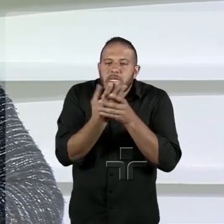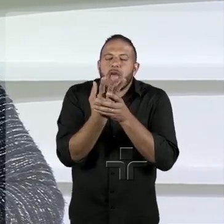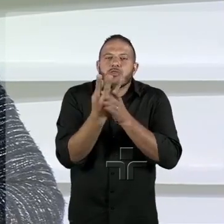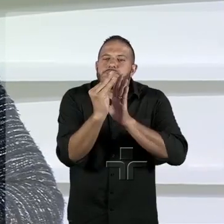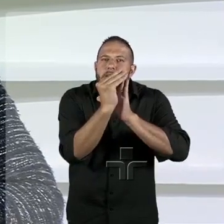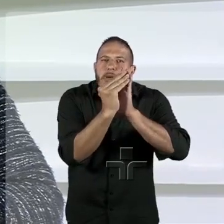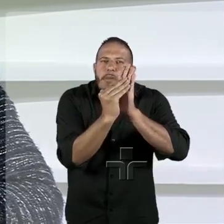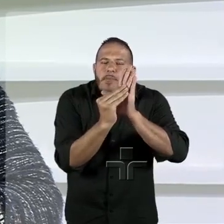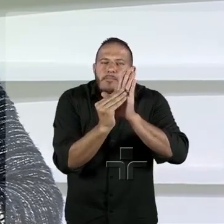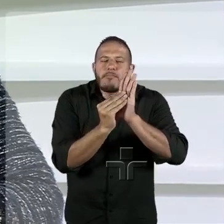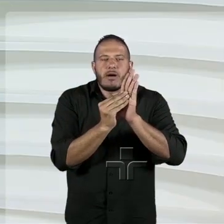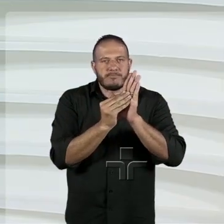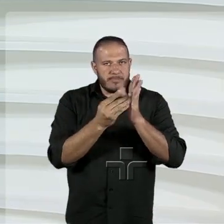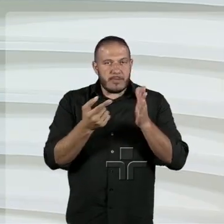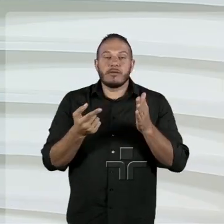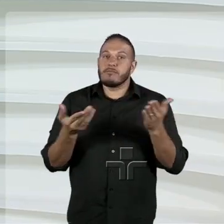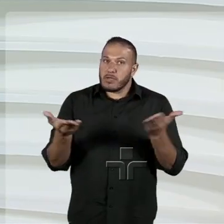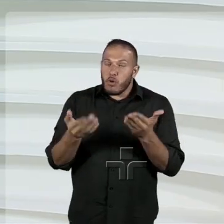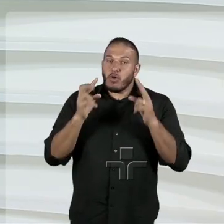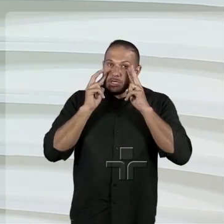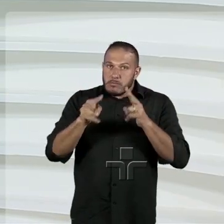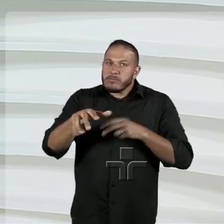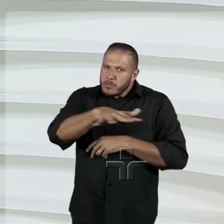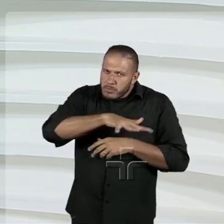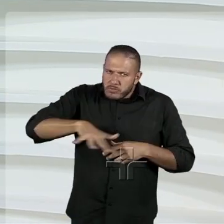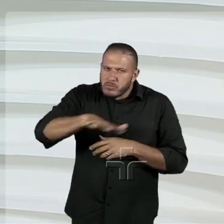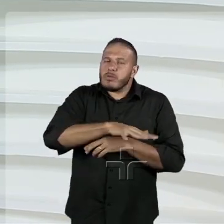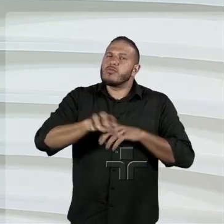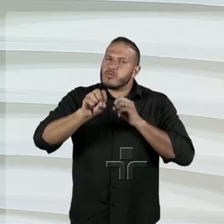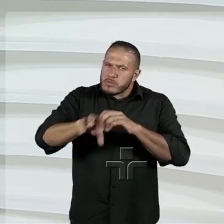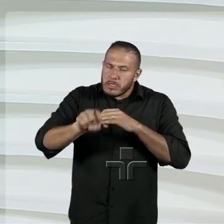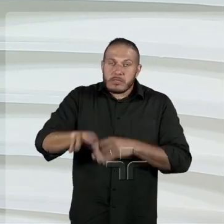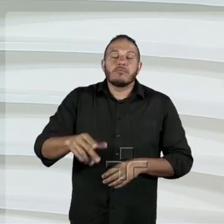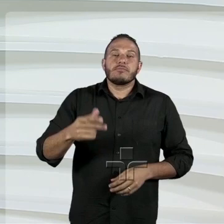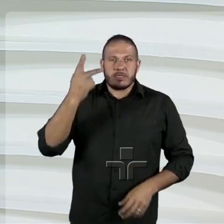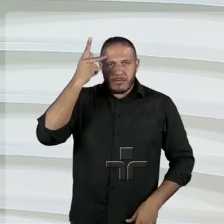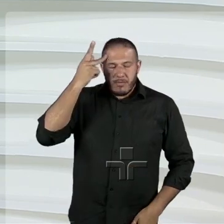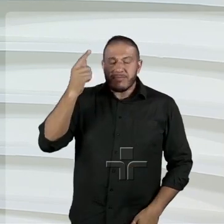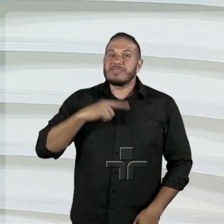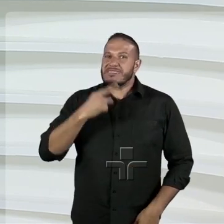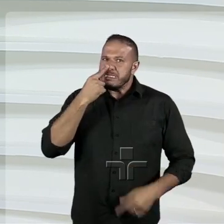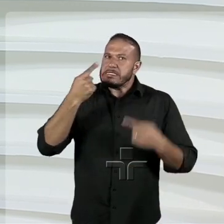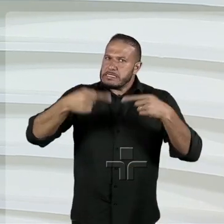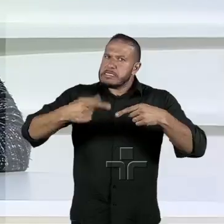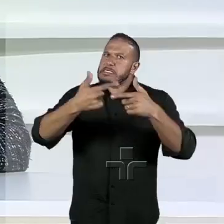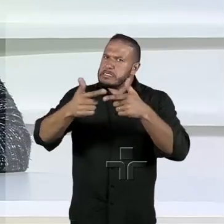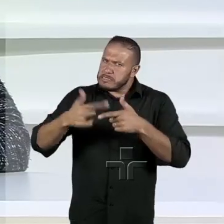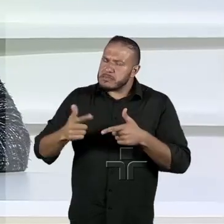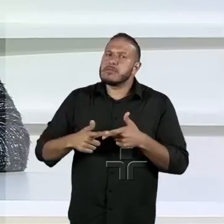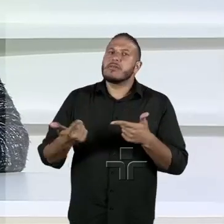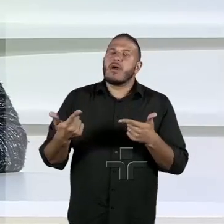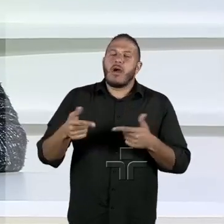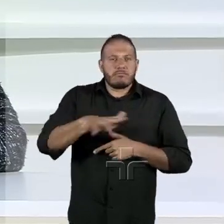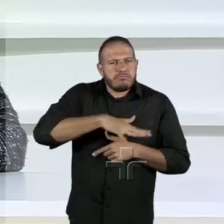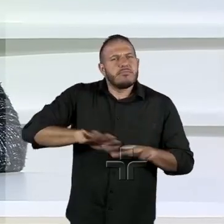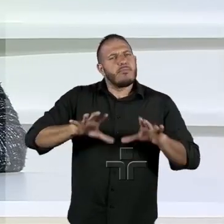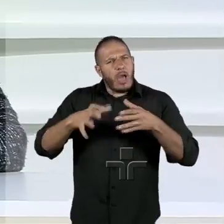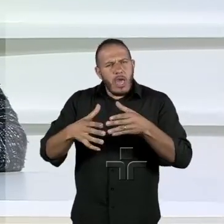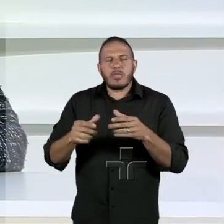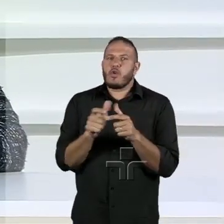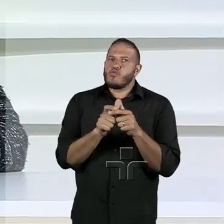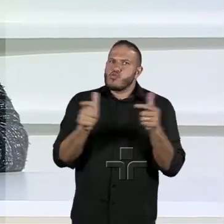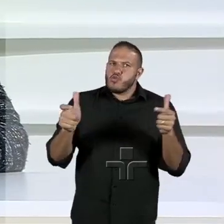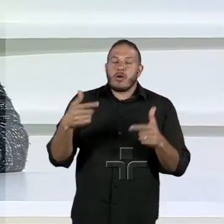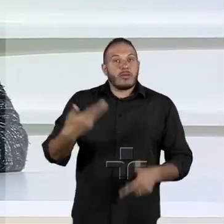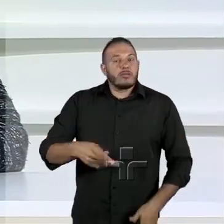essas políticas, né? E a rede de educação de São Paulo tem tido desafios nesse sentido nos últimos anos, né? Uma rede muito grande